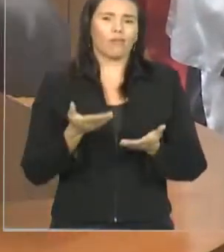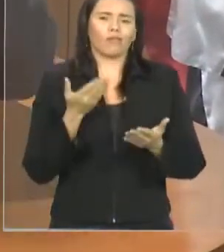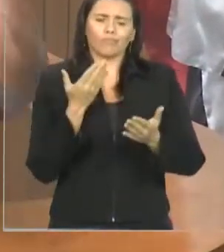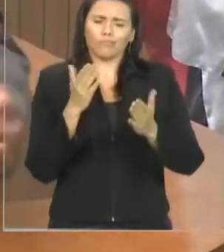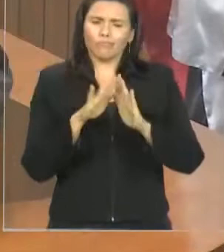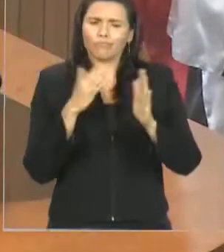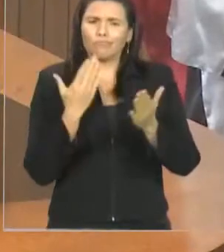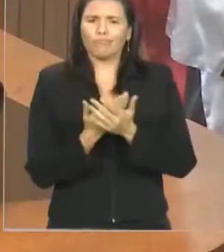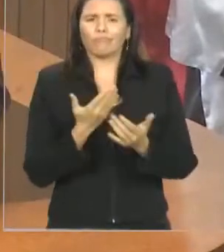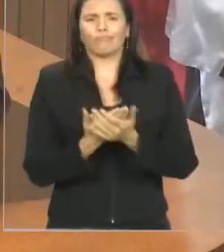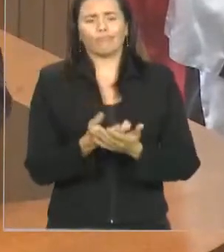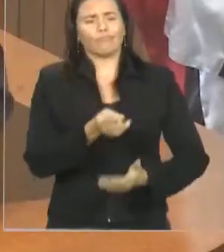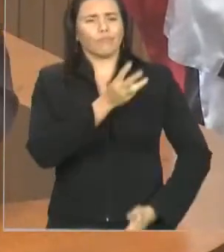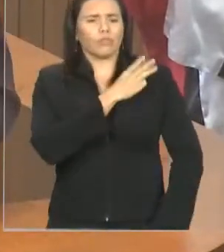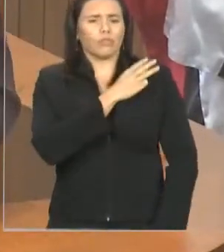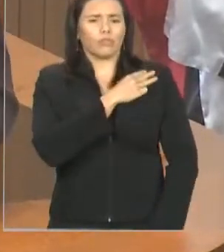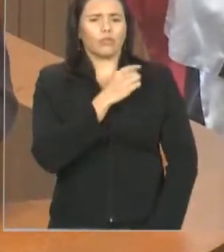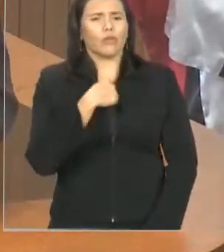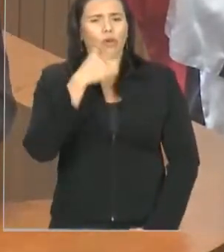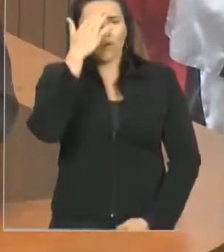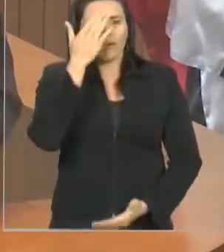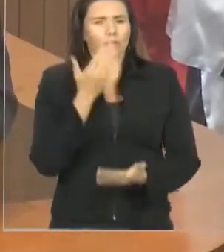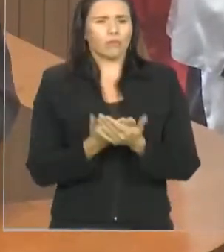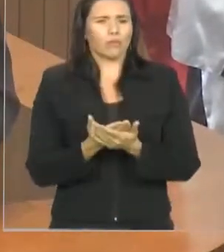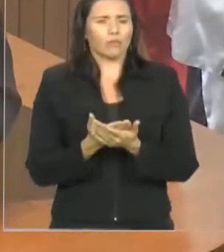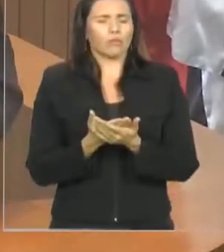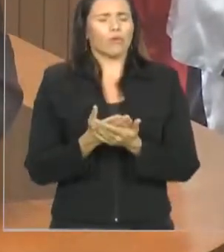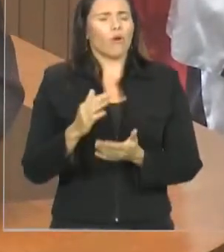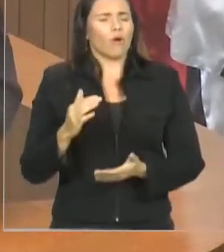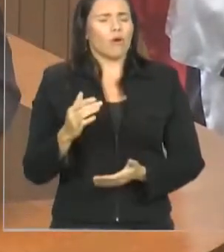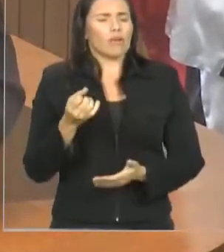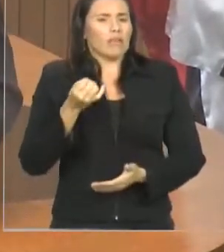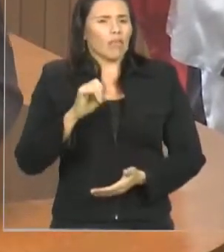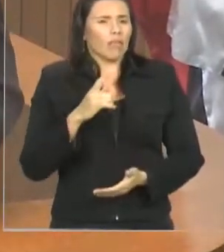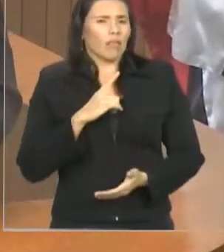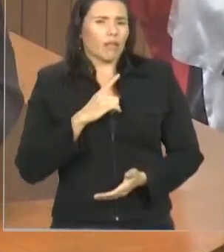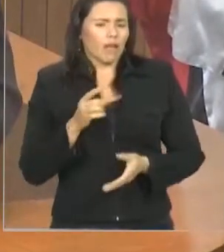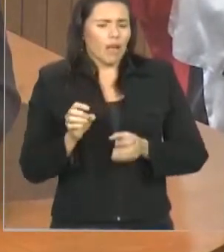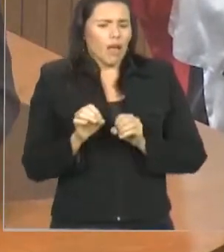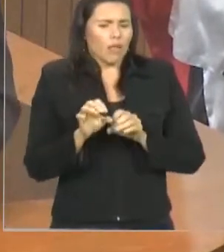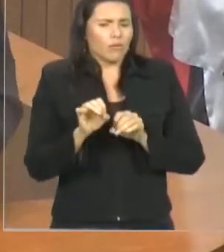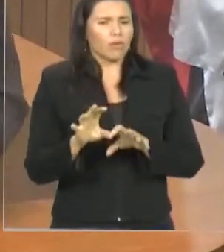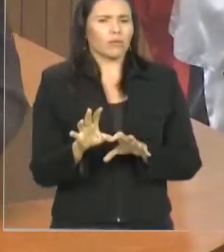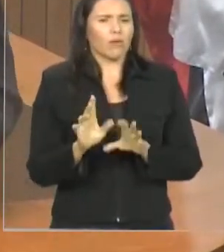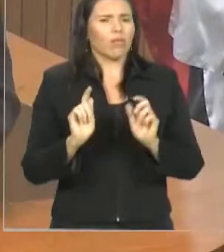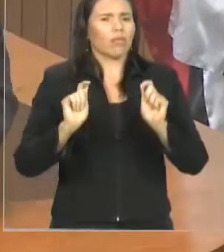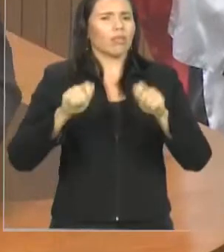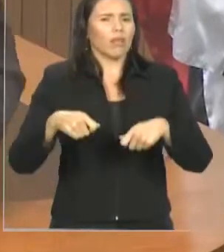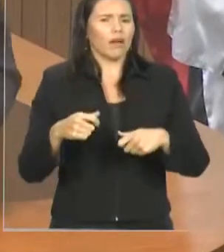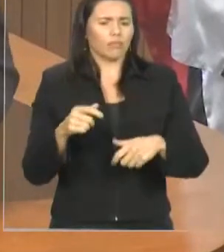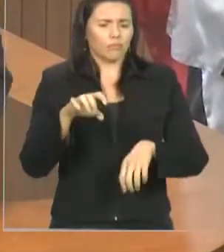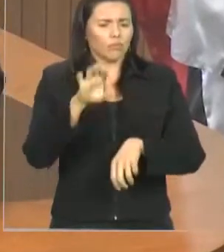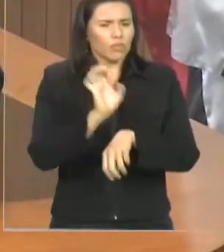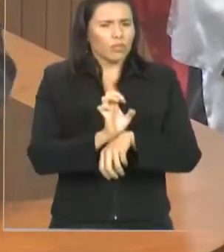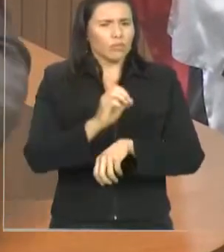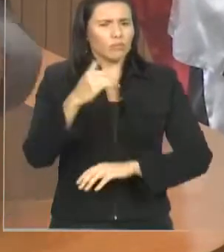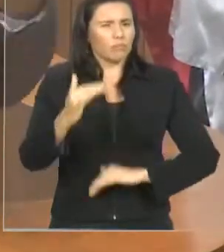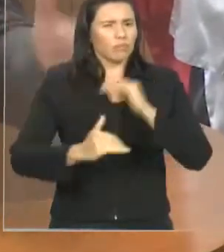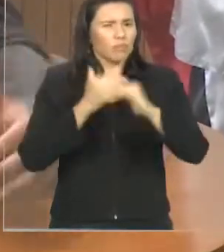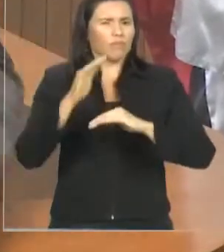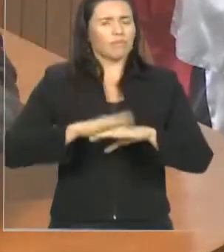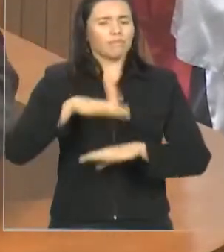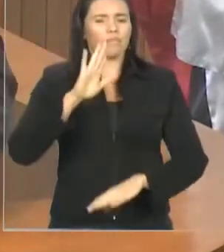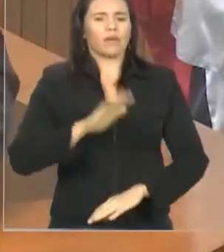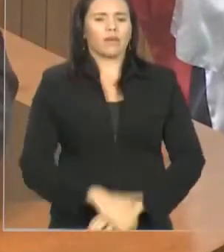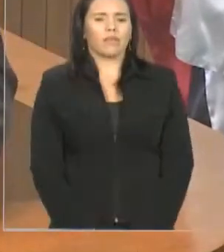acreditamos que só através da educação é que nós vamos a cada dia melhorar mais o nosso estado e dar perspectiva para esses jovens se transformarem em